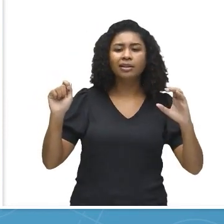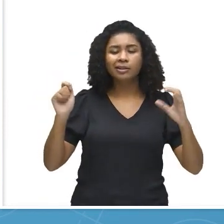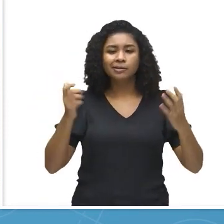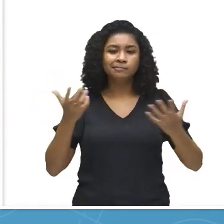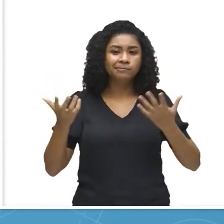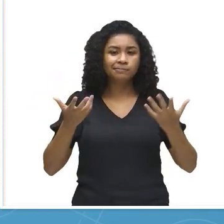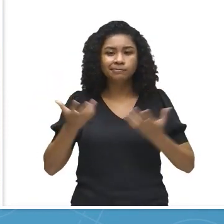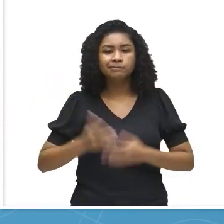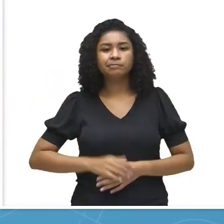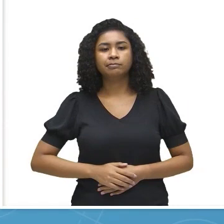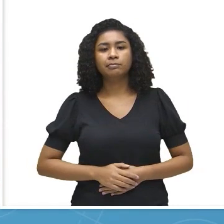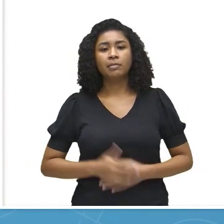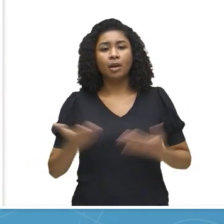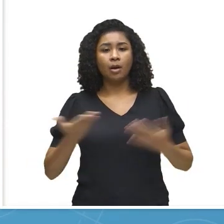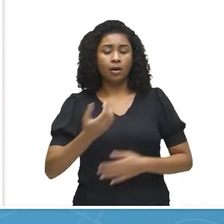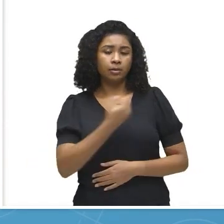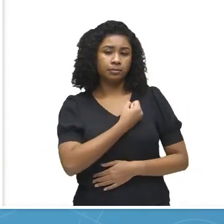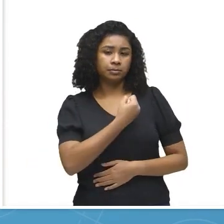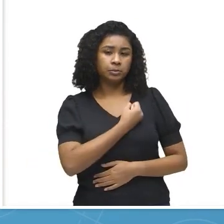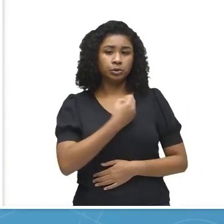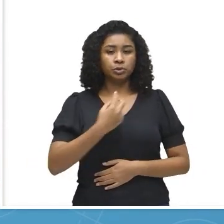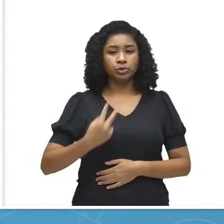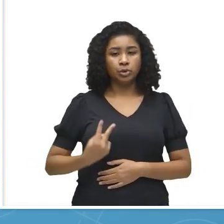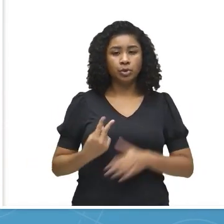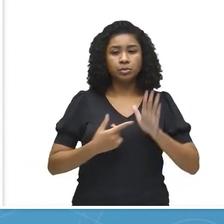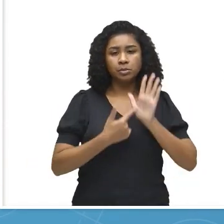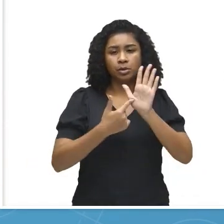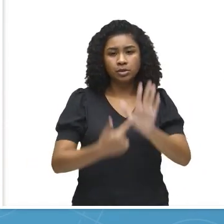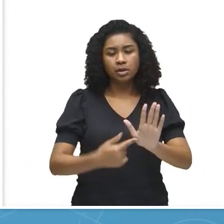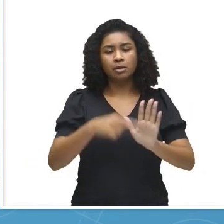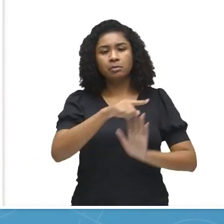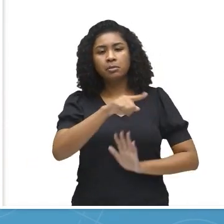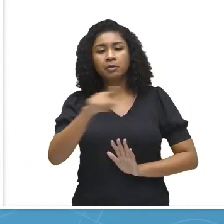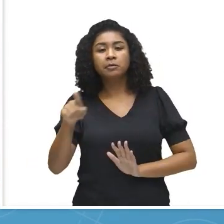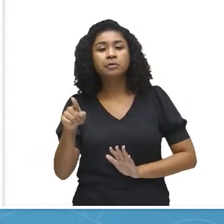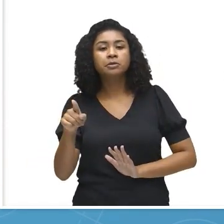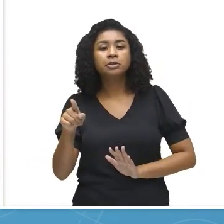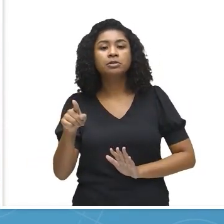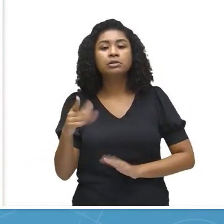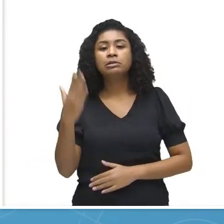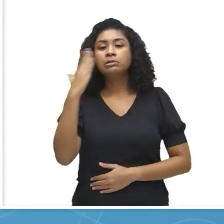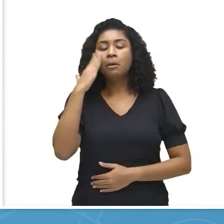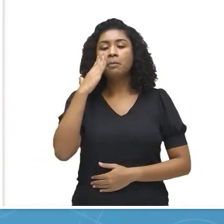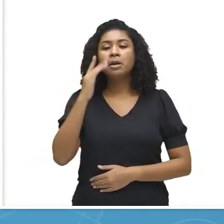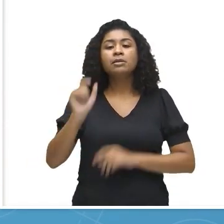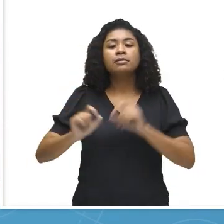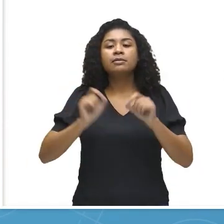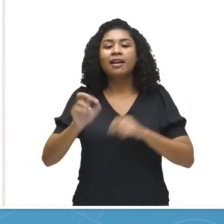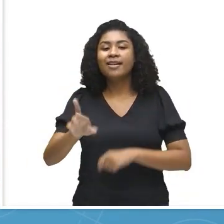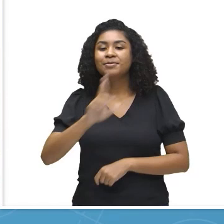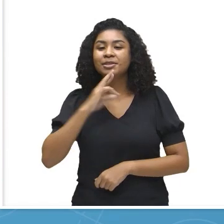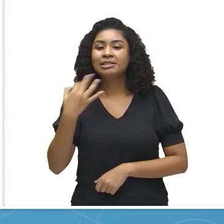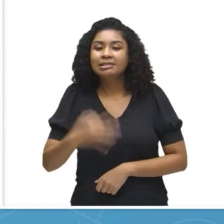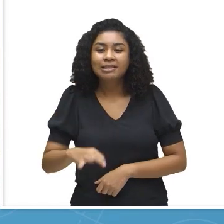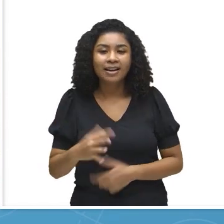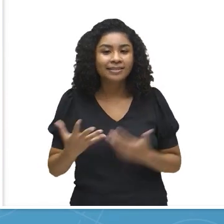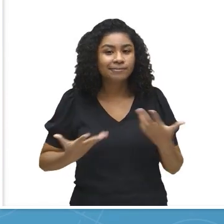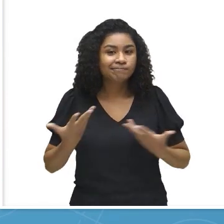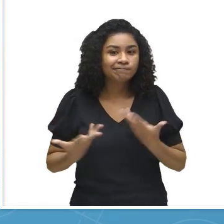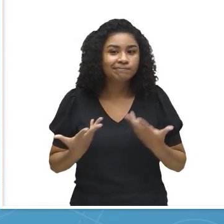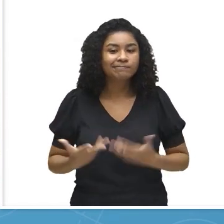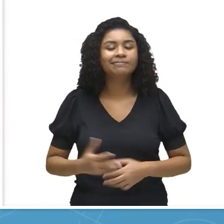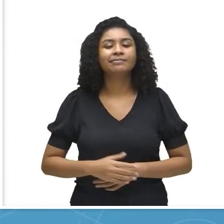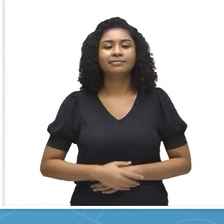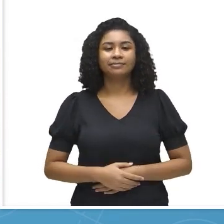Vamos agora para a segunda questão, para refletirmos e para ver quem conseguiu acertar a alternativa correta. Vamos lá para a